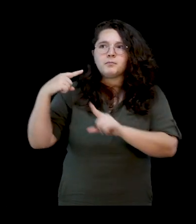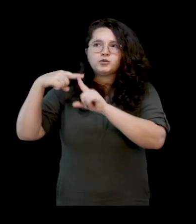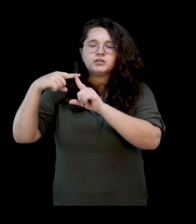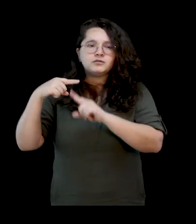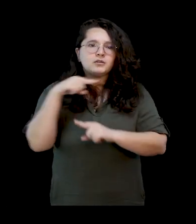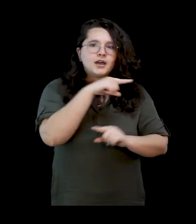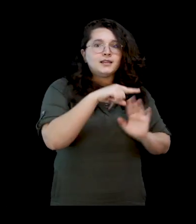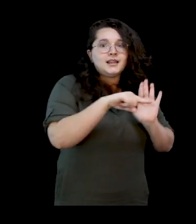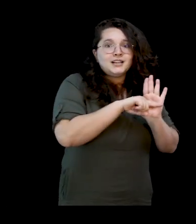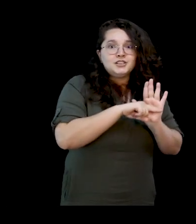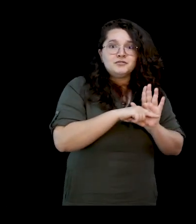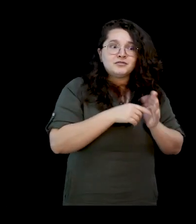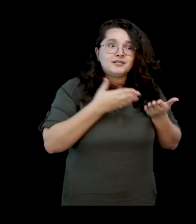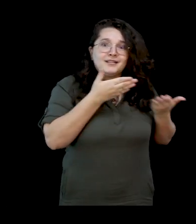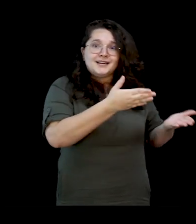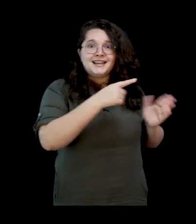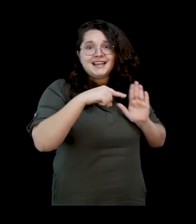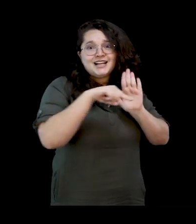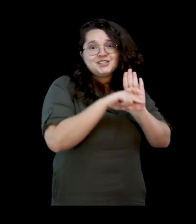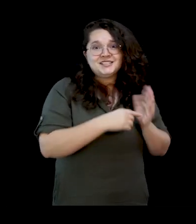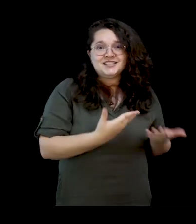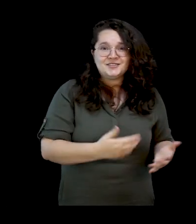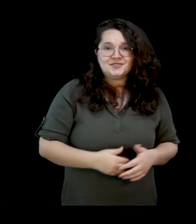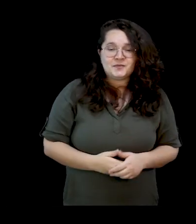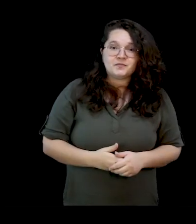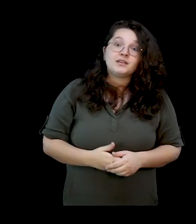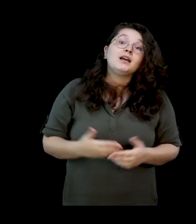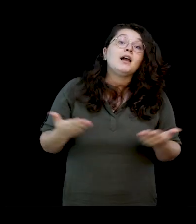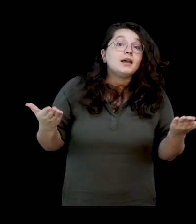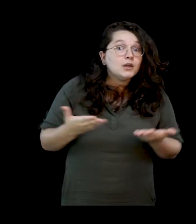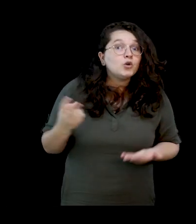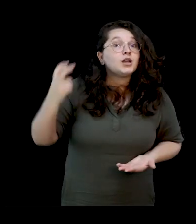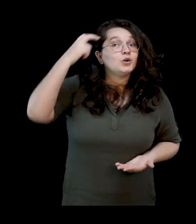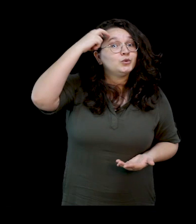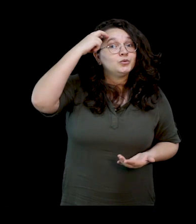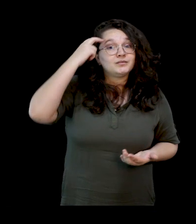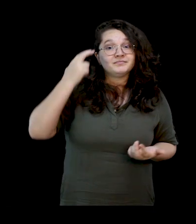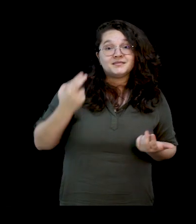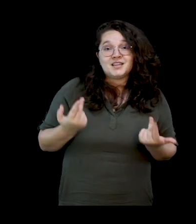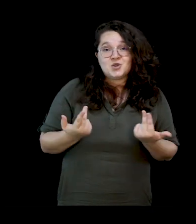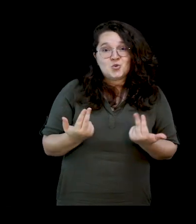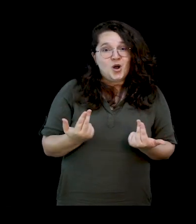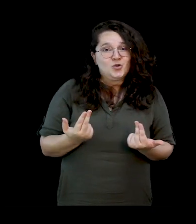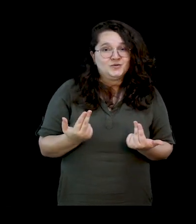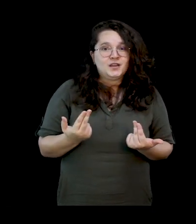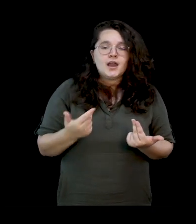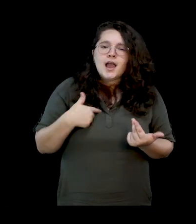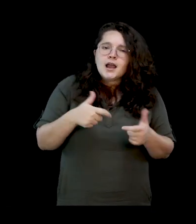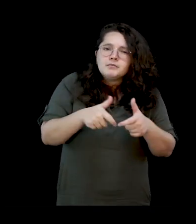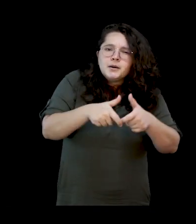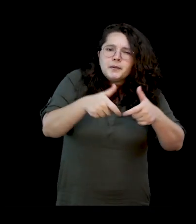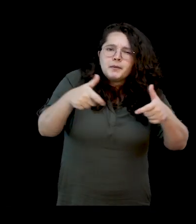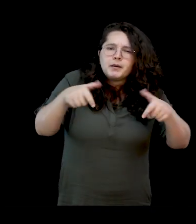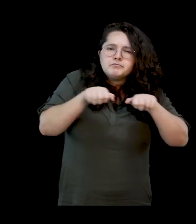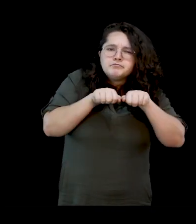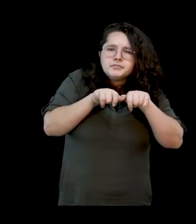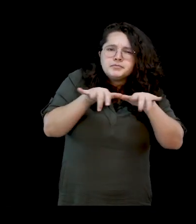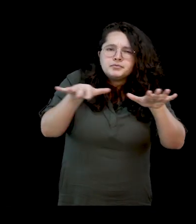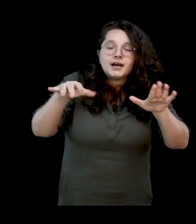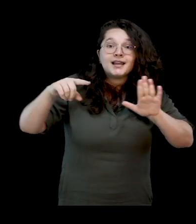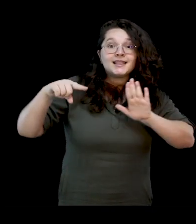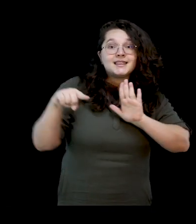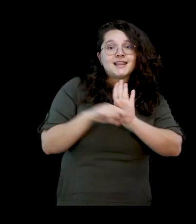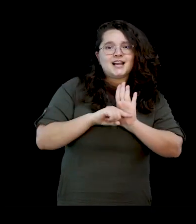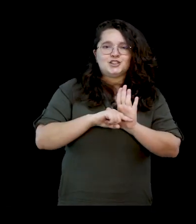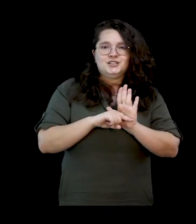que é considerado positivo. A cultura hoje está surgindo como uma grandeza negativa. Ela já é uma